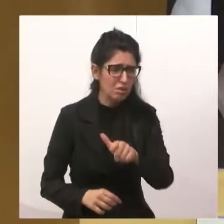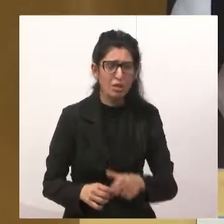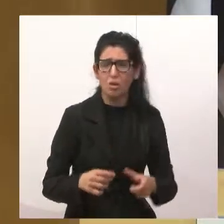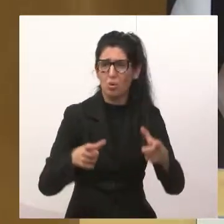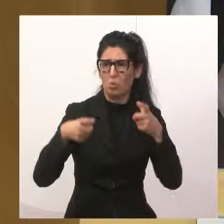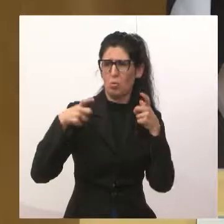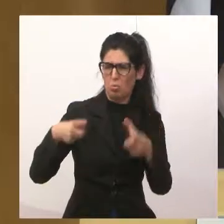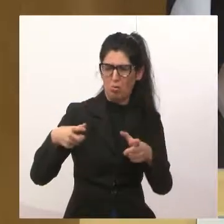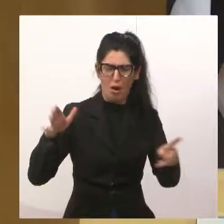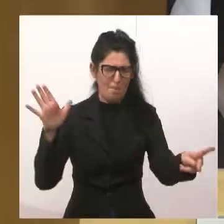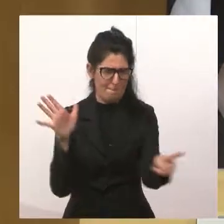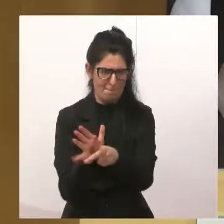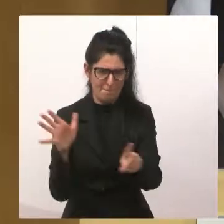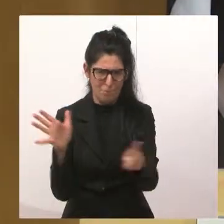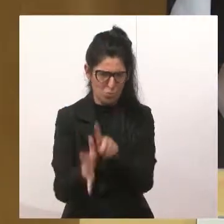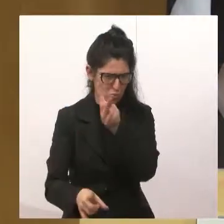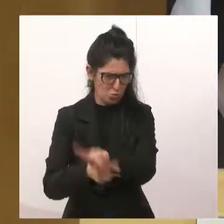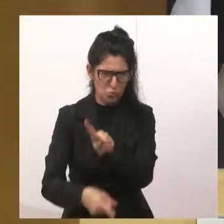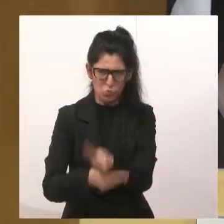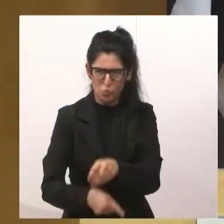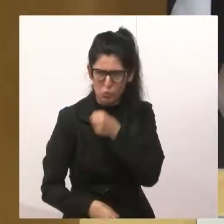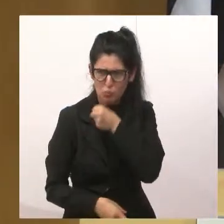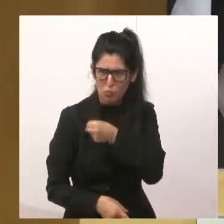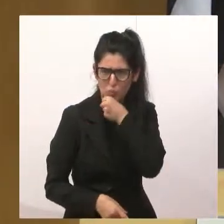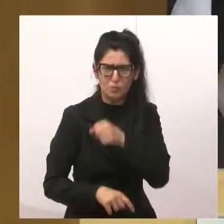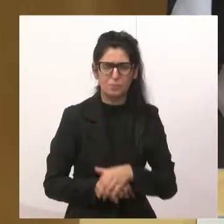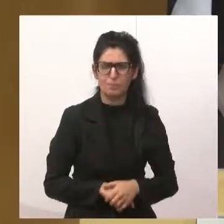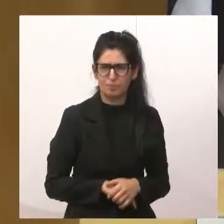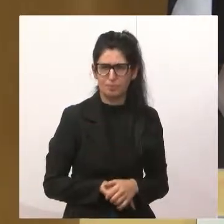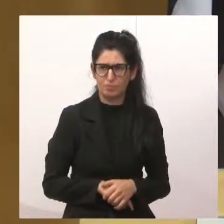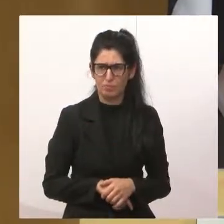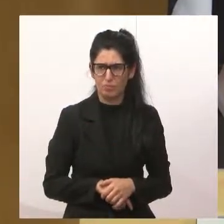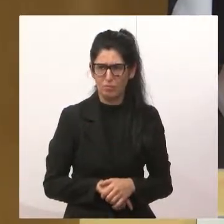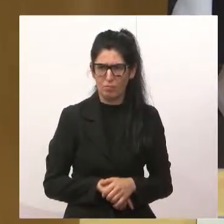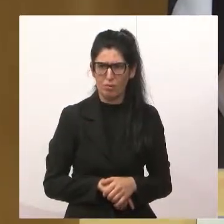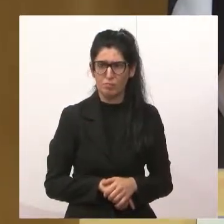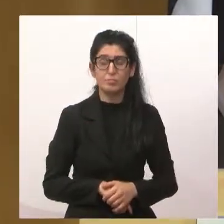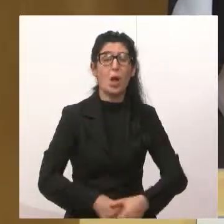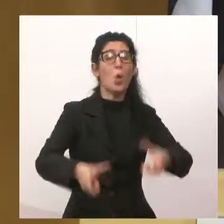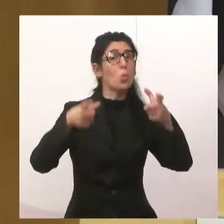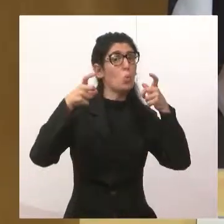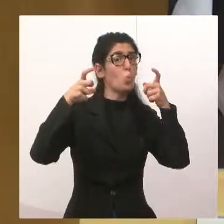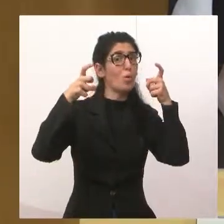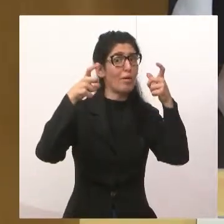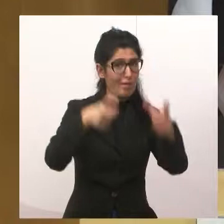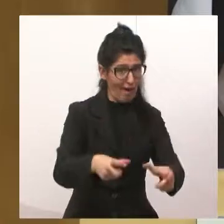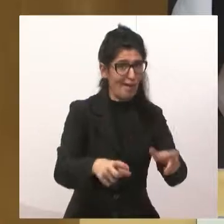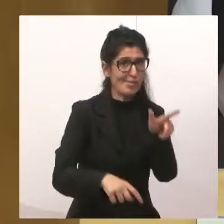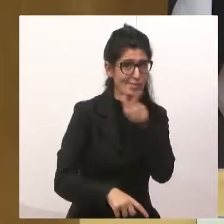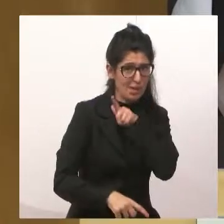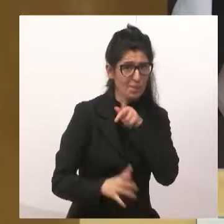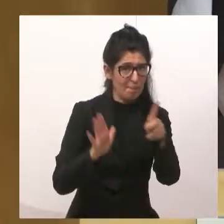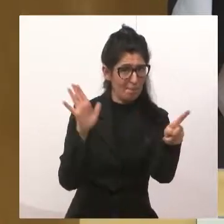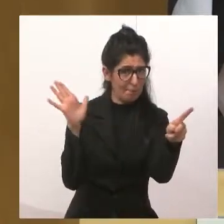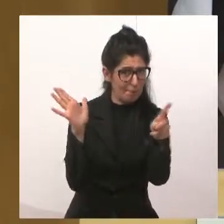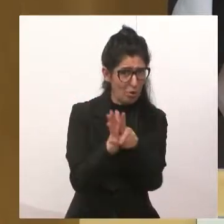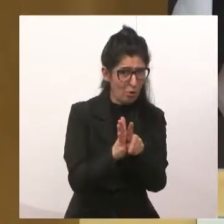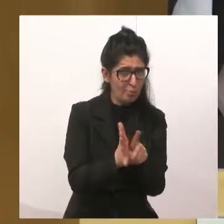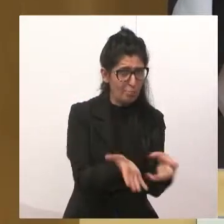fazer internação, de forma a fazer esse acompanhamento. Quem faz isso são as entidades, né, que cumprem um